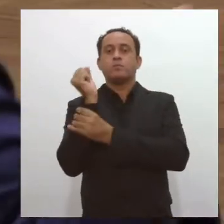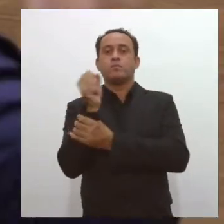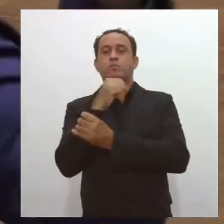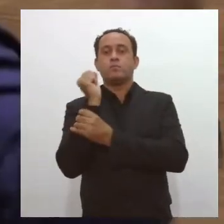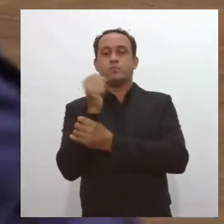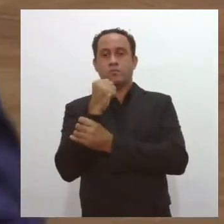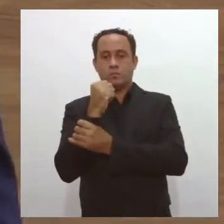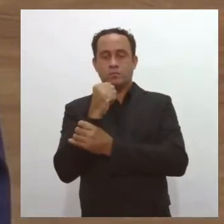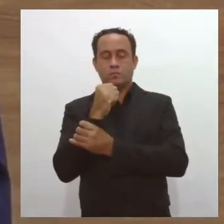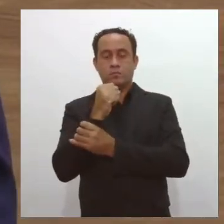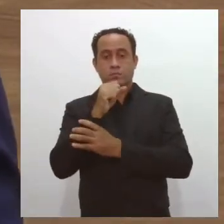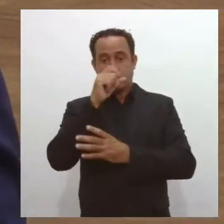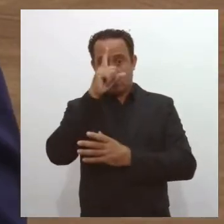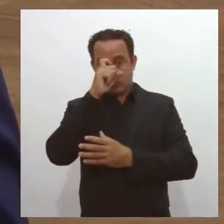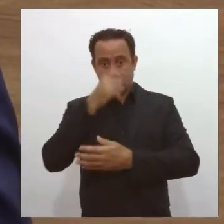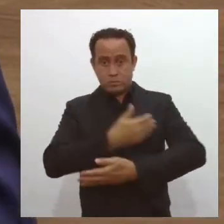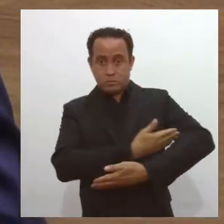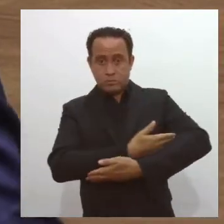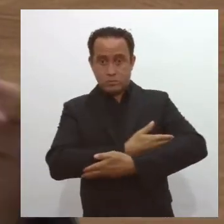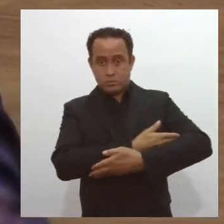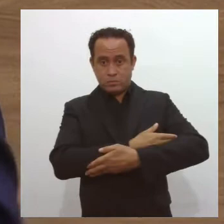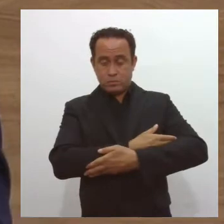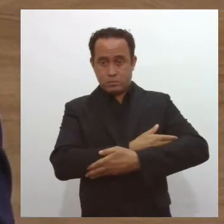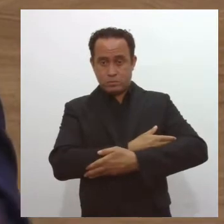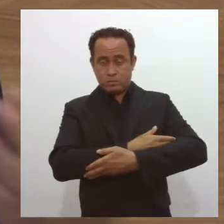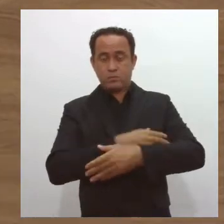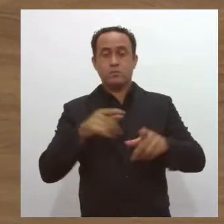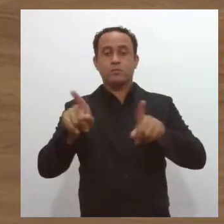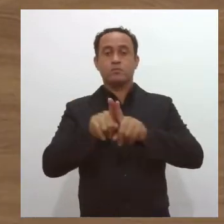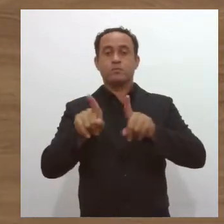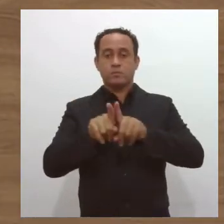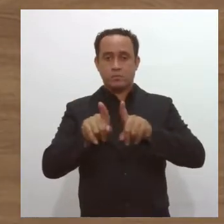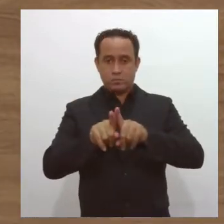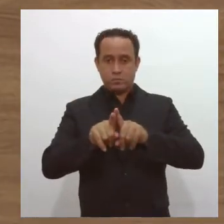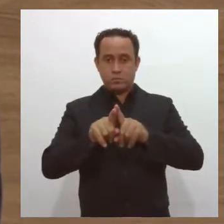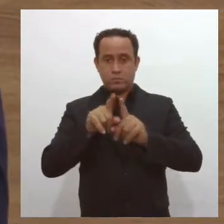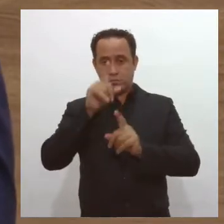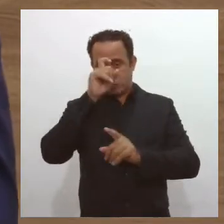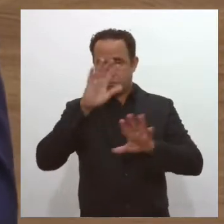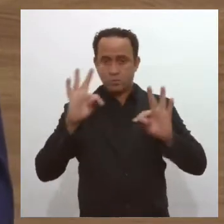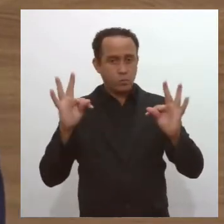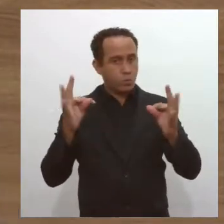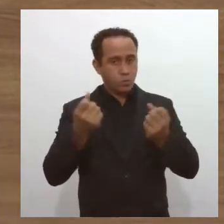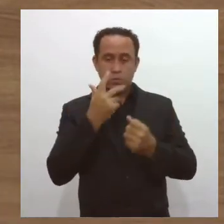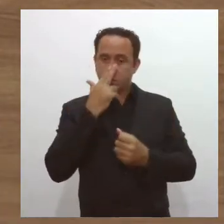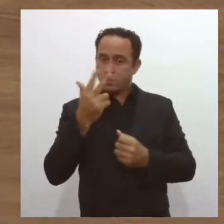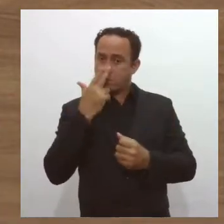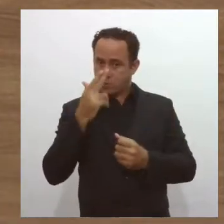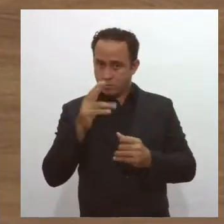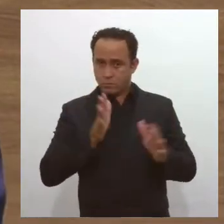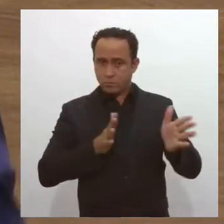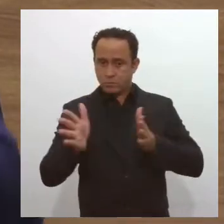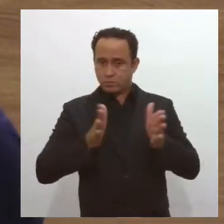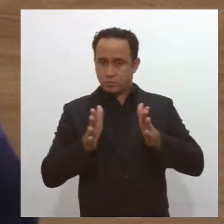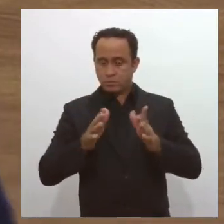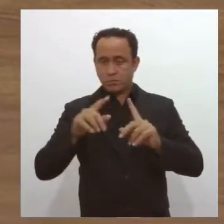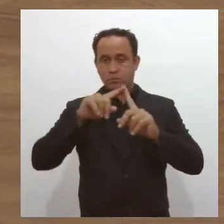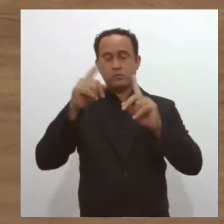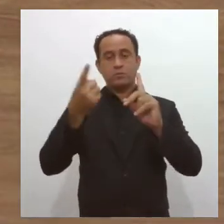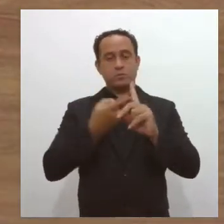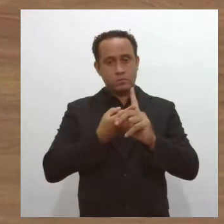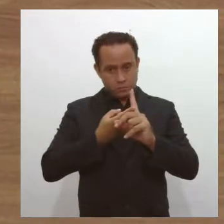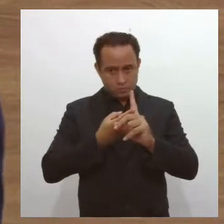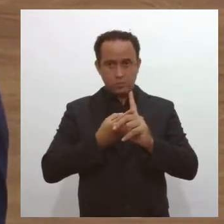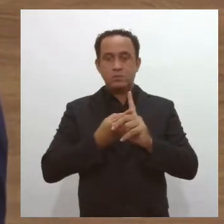nas maternidades, casas de parto e estabelecimentos hospitalares similares durante o período de pré-parto e